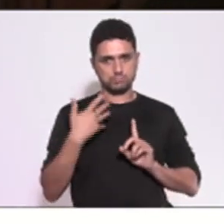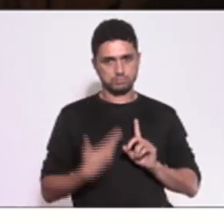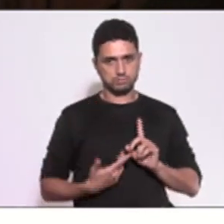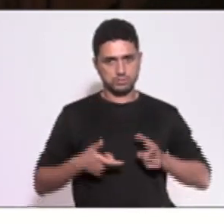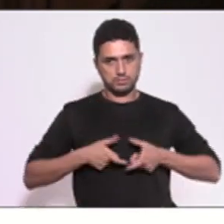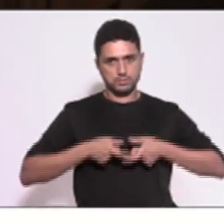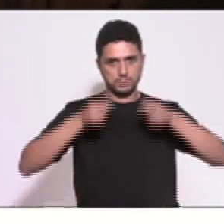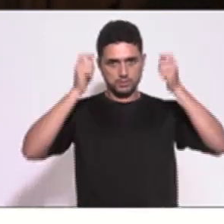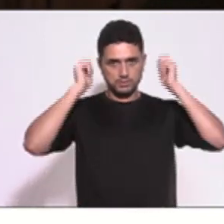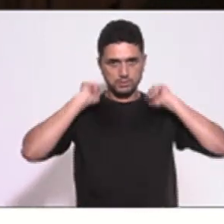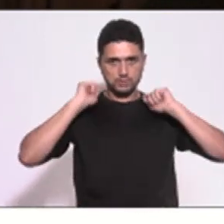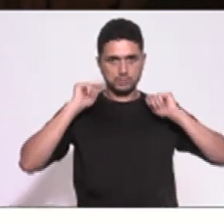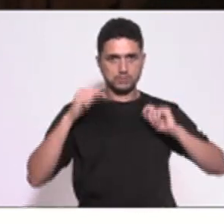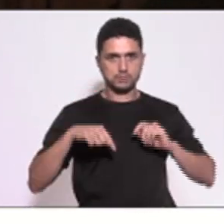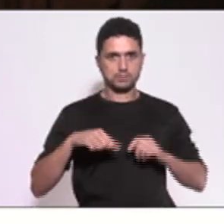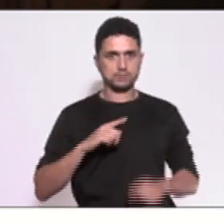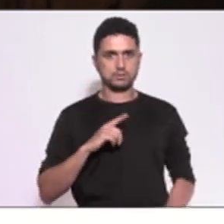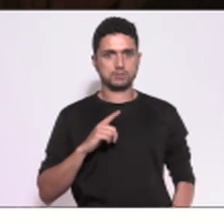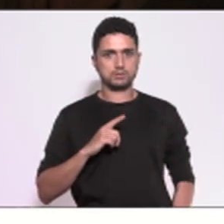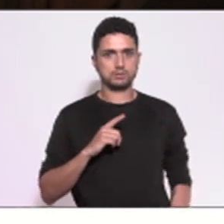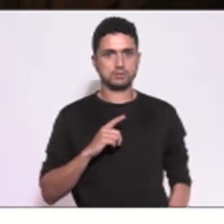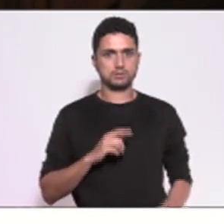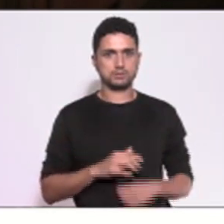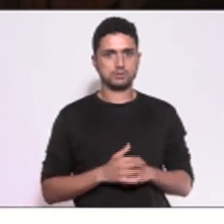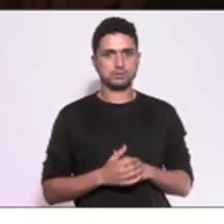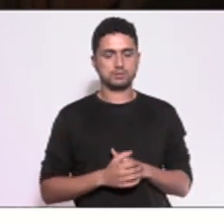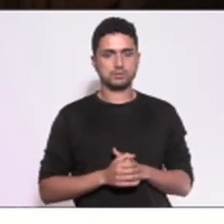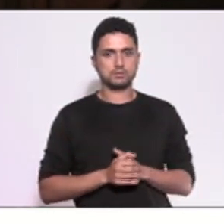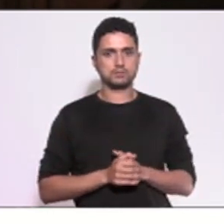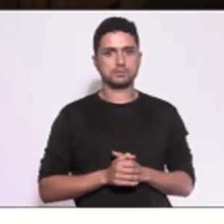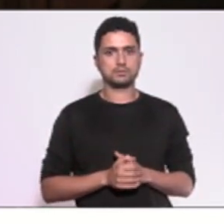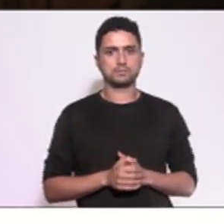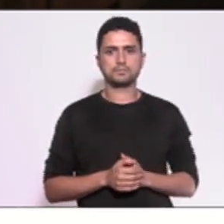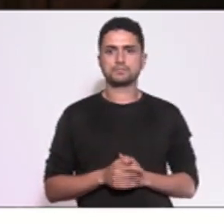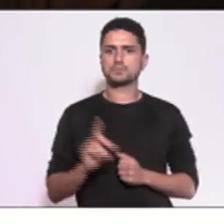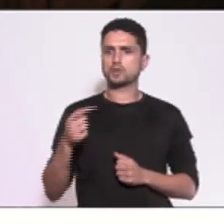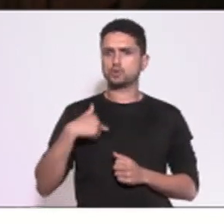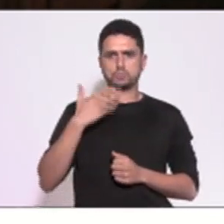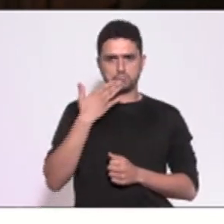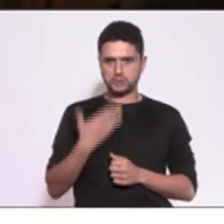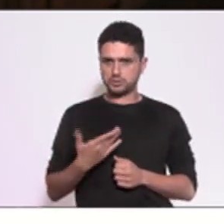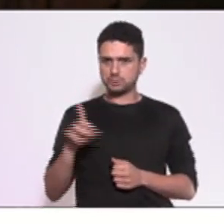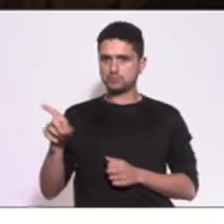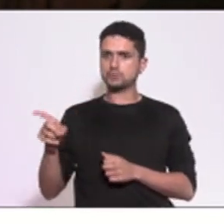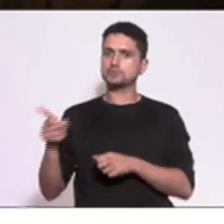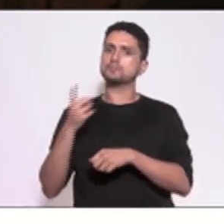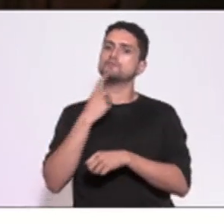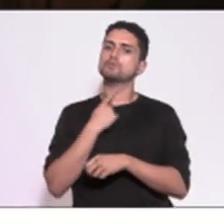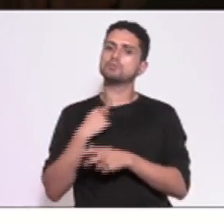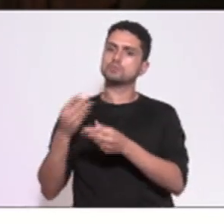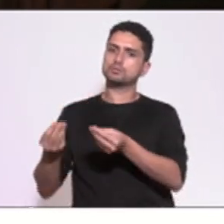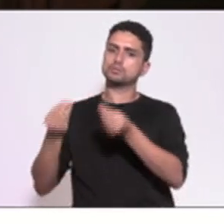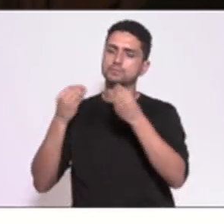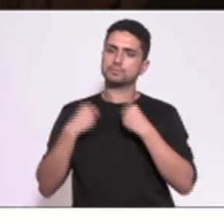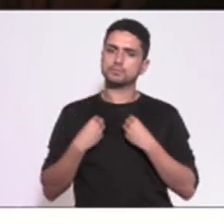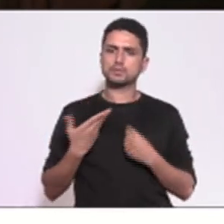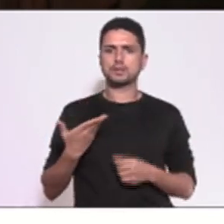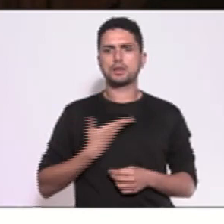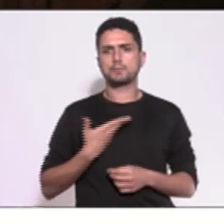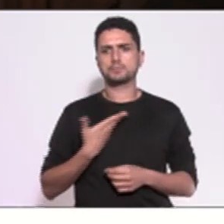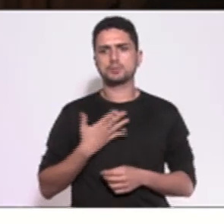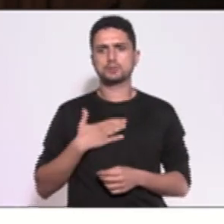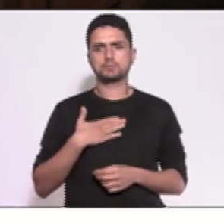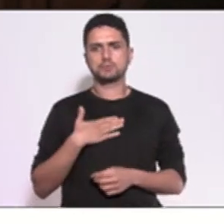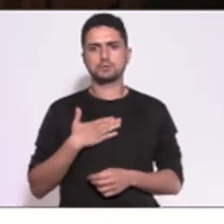uma comenda que não foi solicitada, foi um ato de alegria e amizade do meu